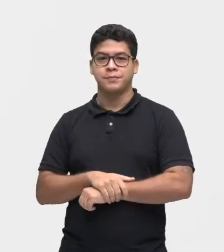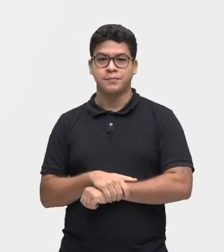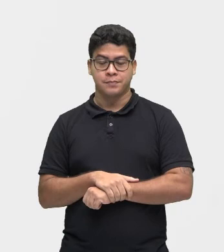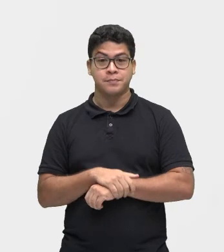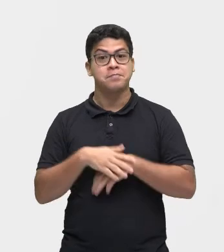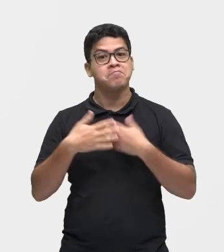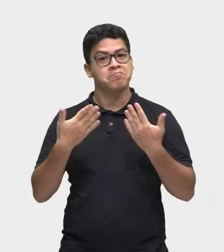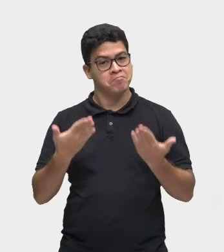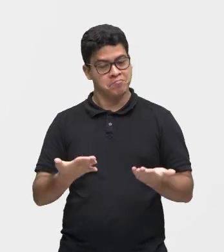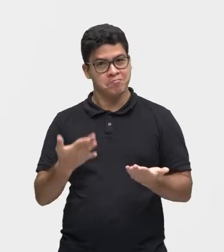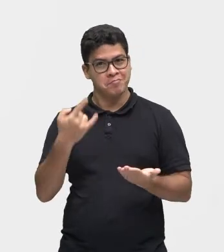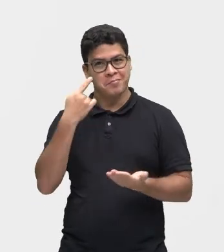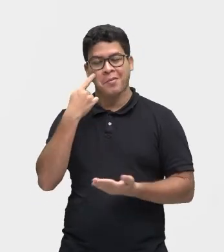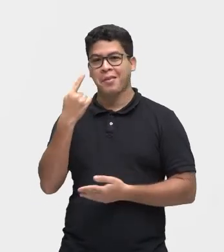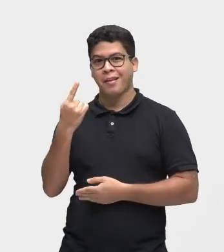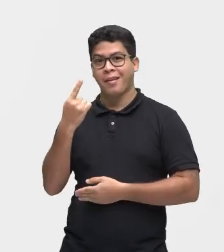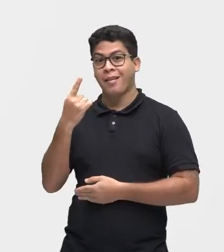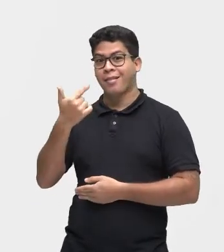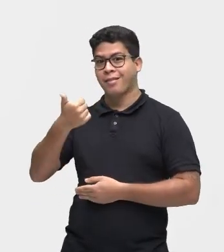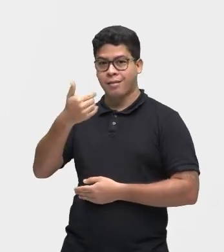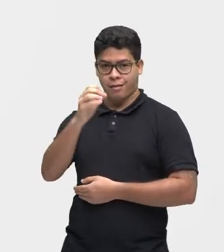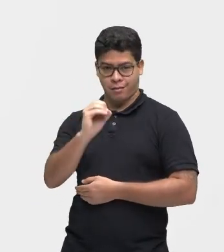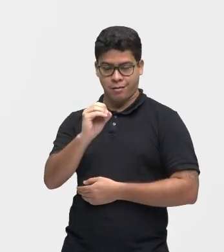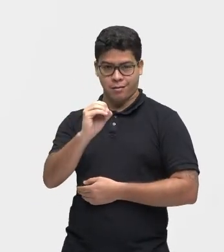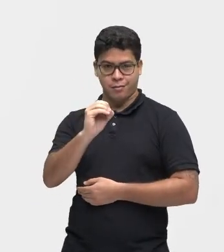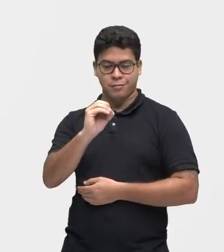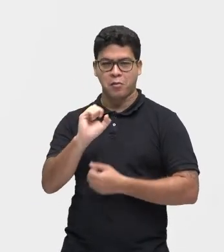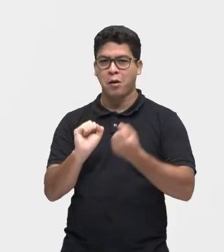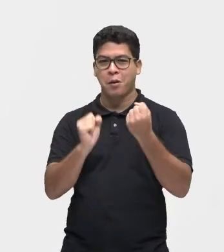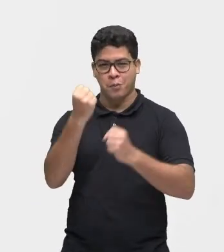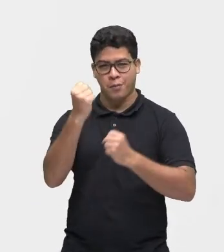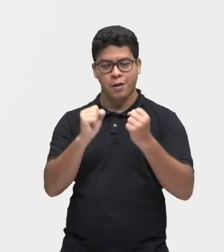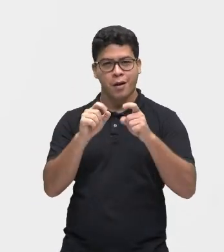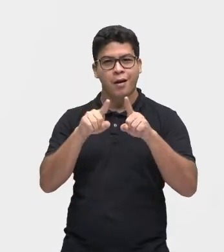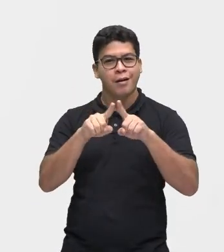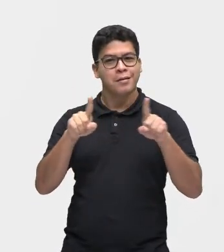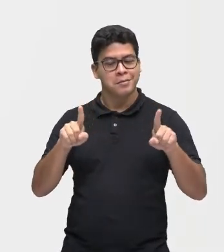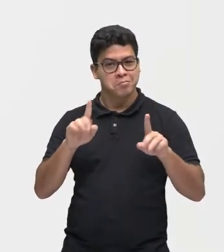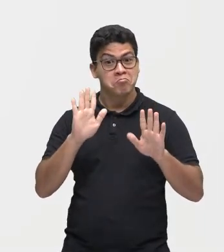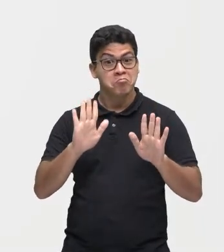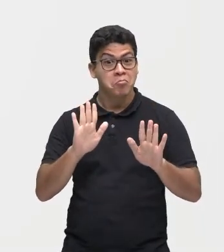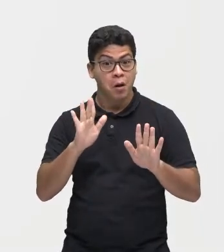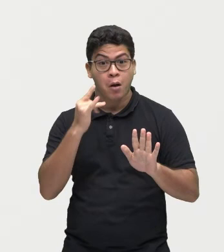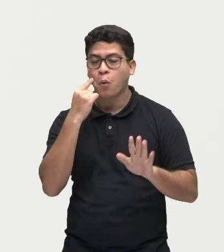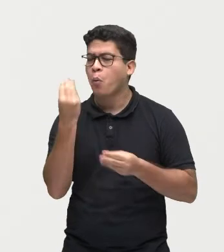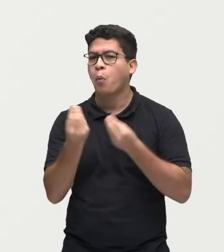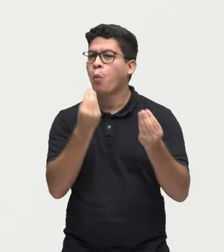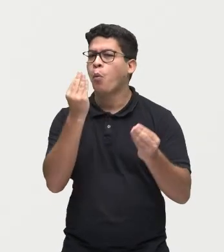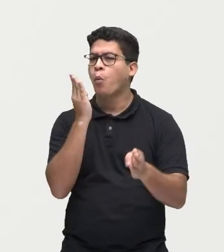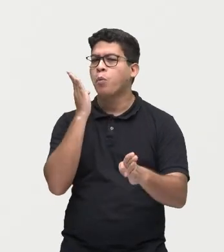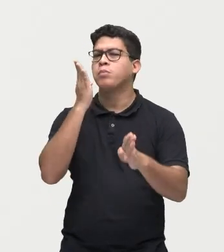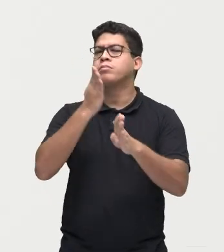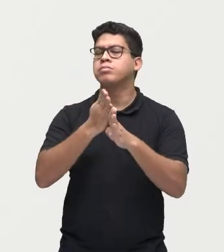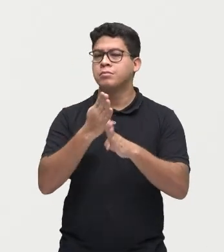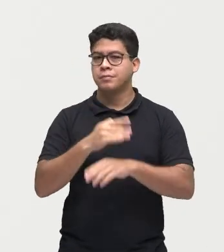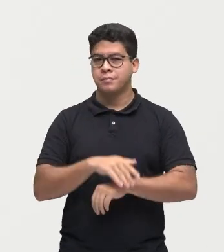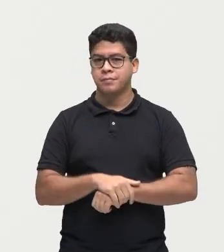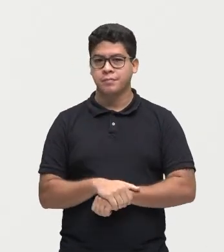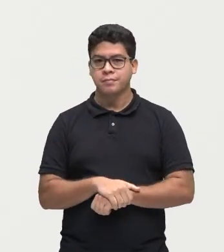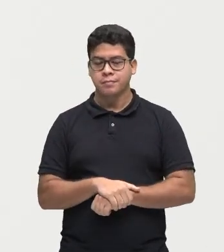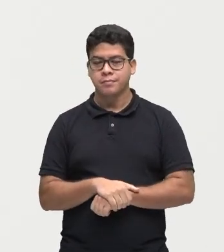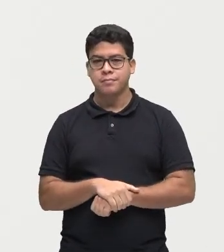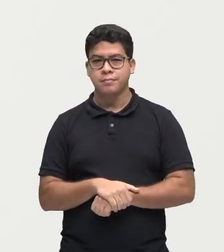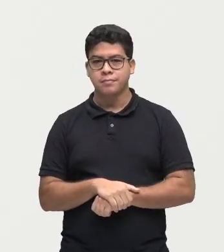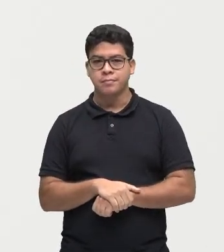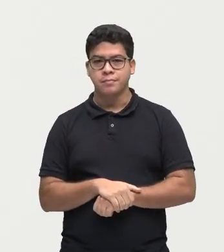Temos aí que a nossa resposta vai ser 10 máquinas. Agora vamos ver como que a gente chegou nesse resultado. Então olha